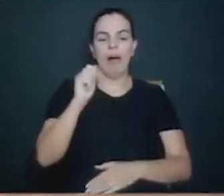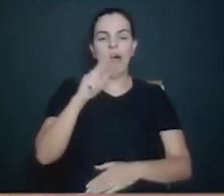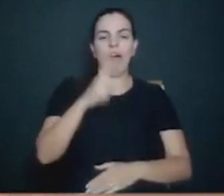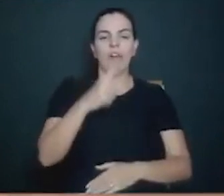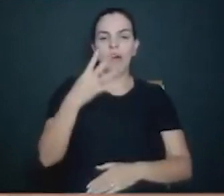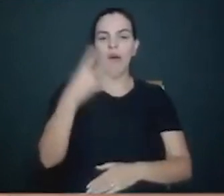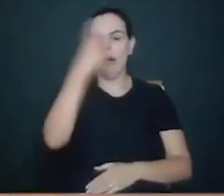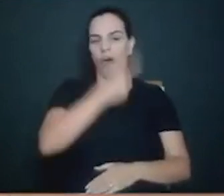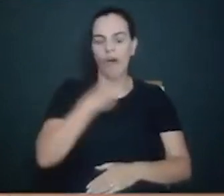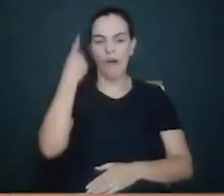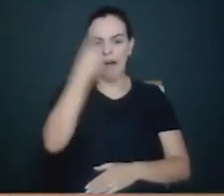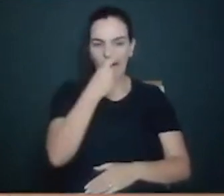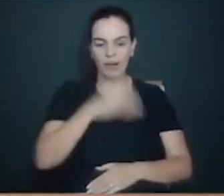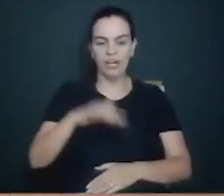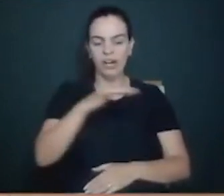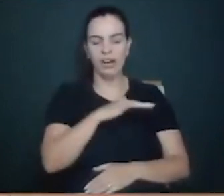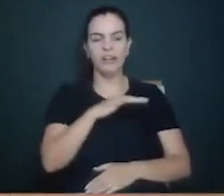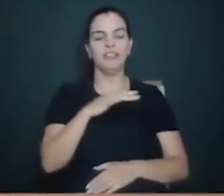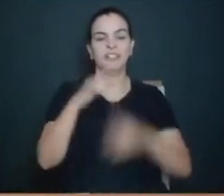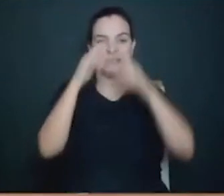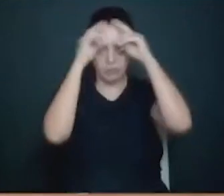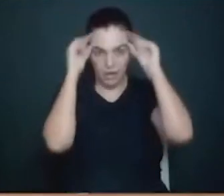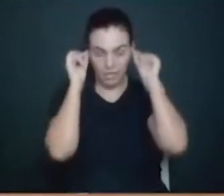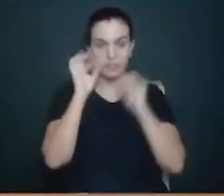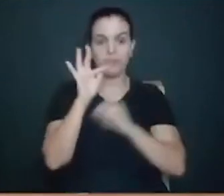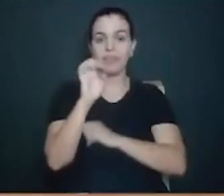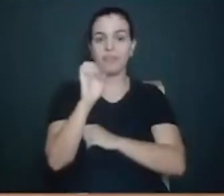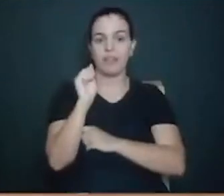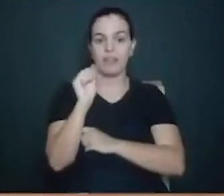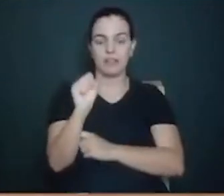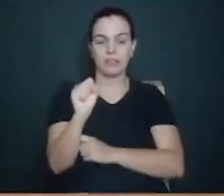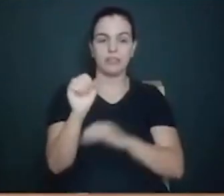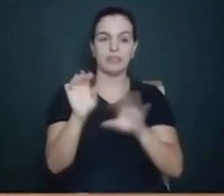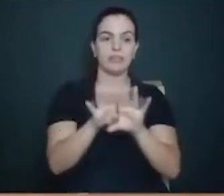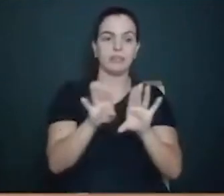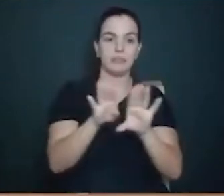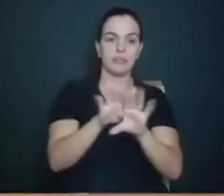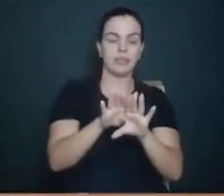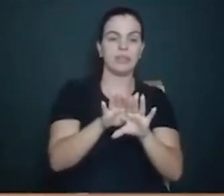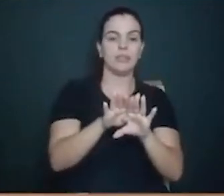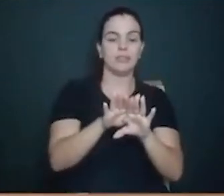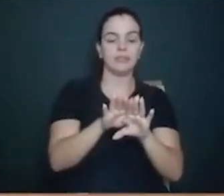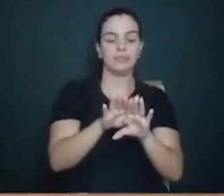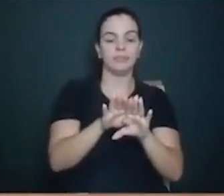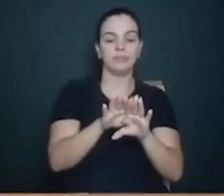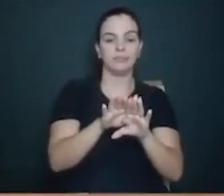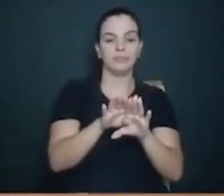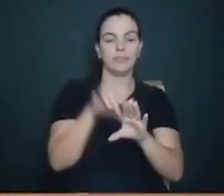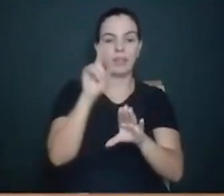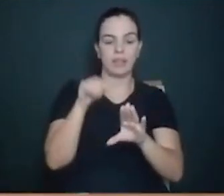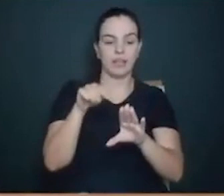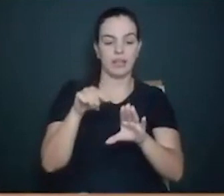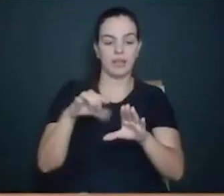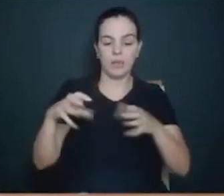enfermagem, contratação do FEAS, né, que é a fundação que cuida de boa parte hoje da